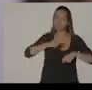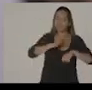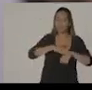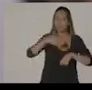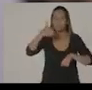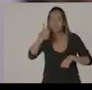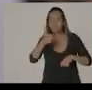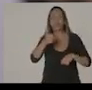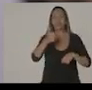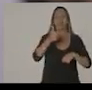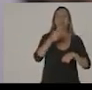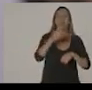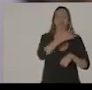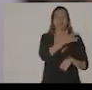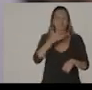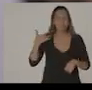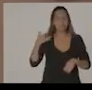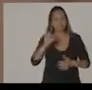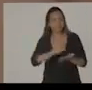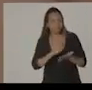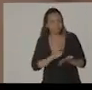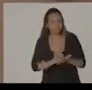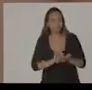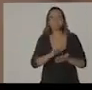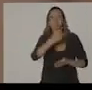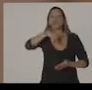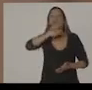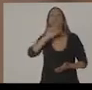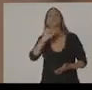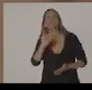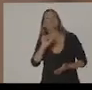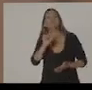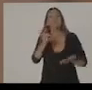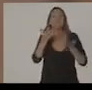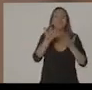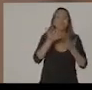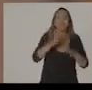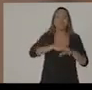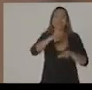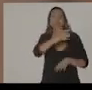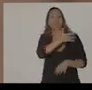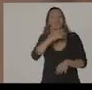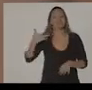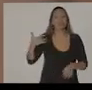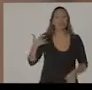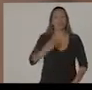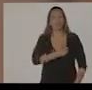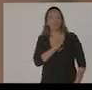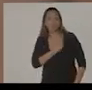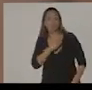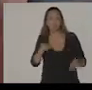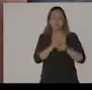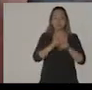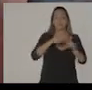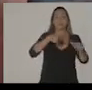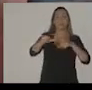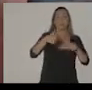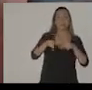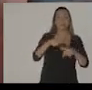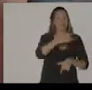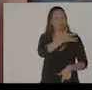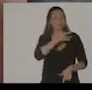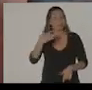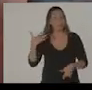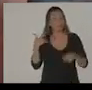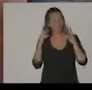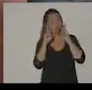será capaz de melhorar muito a saúde. É uma concepção de saúde com melhores condições de vida e de trabalho. É a saúde